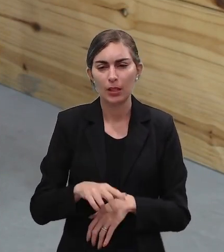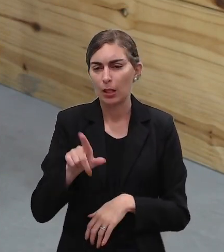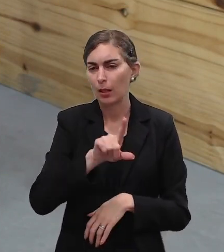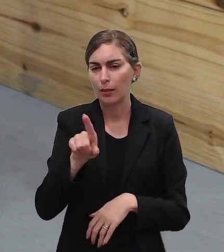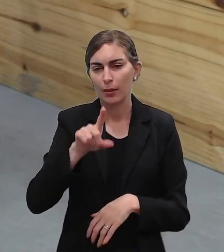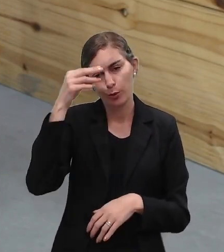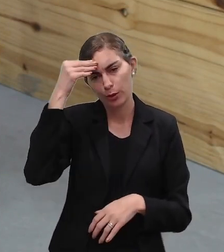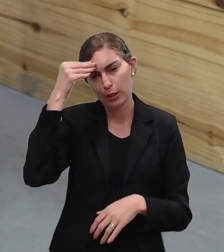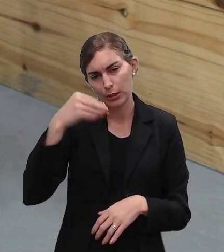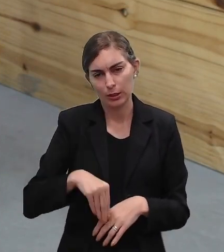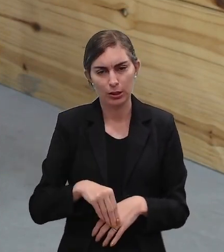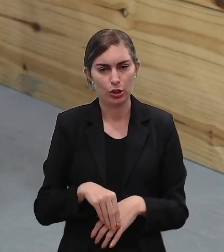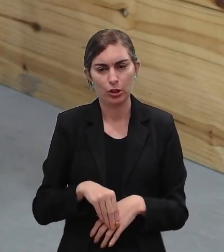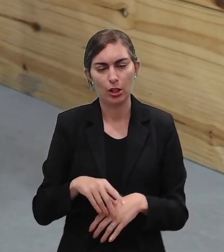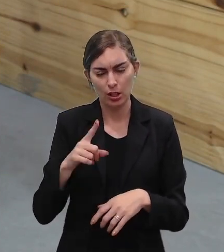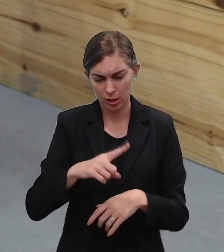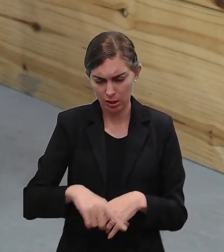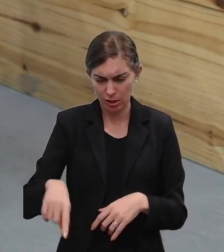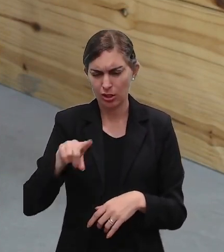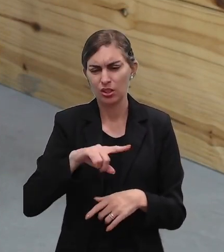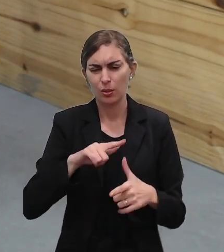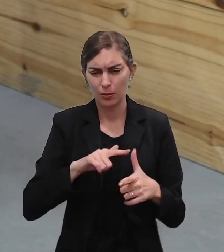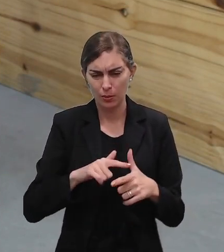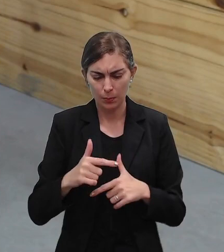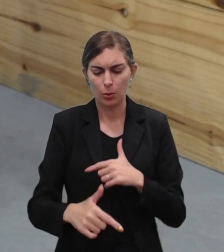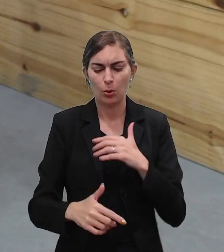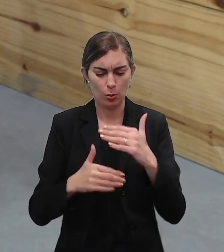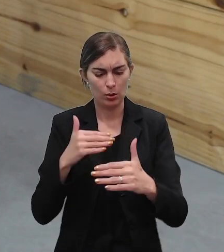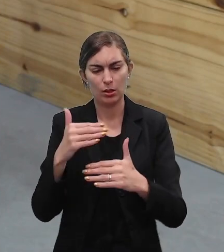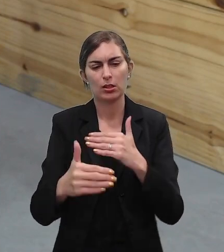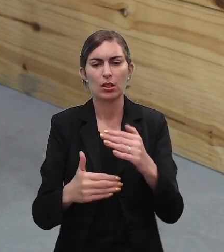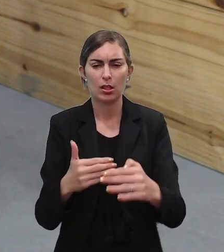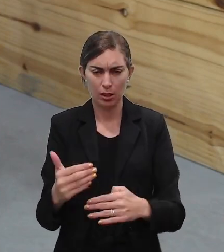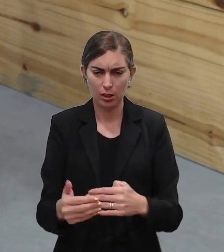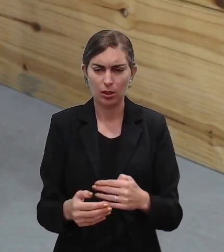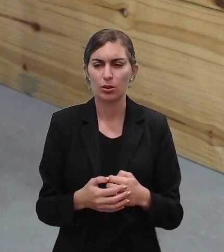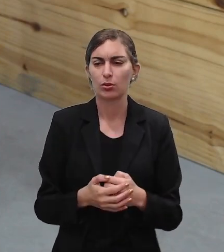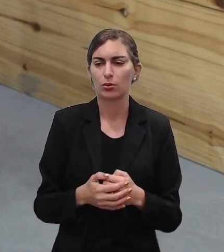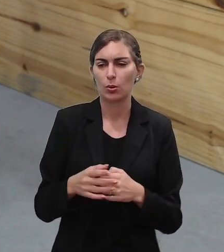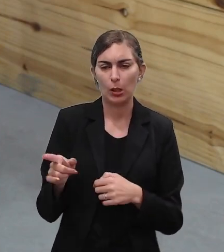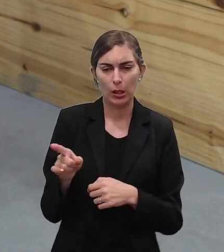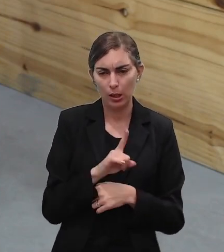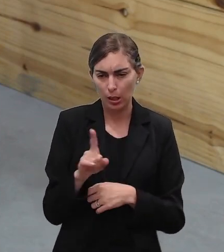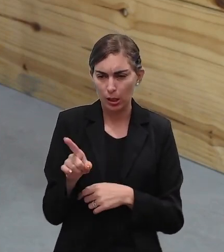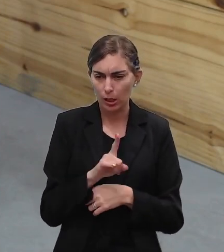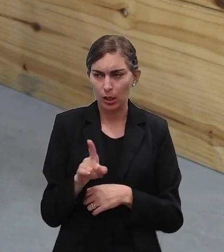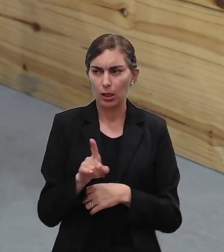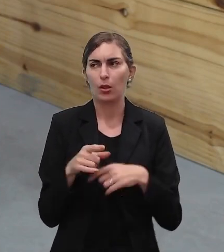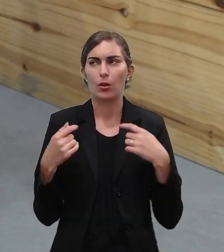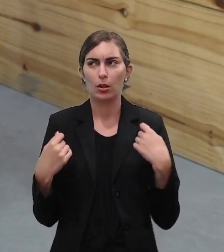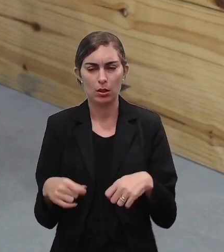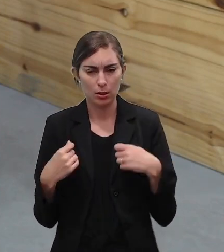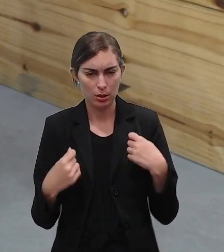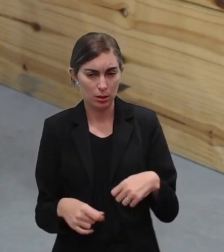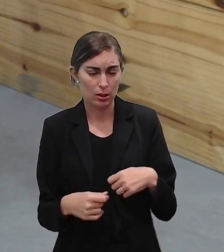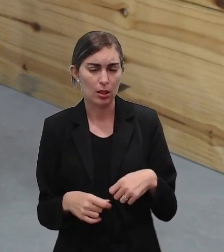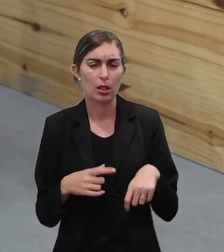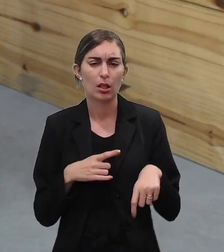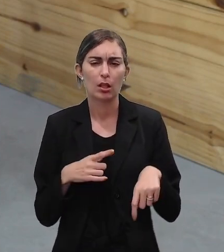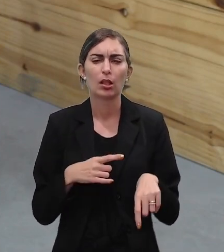desista. A gente passa por muitos processos, receber não é necessário